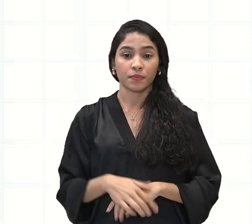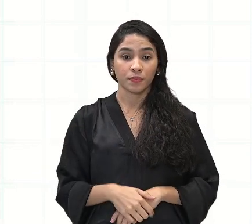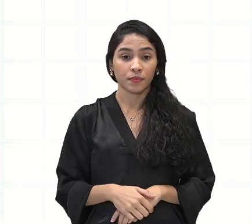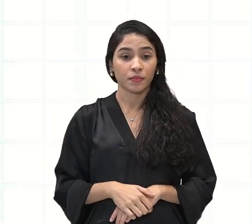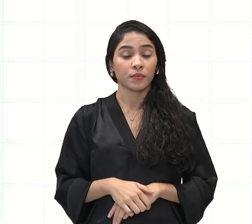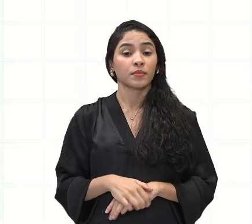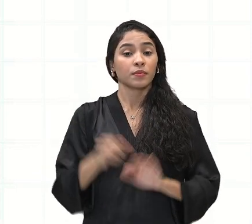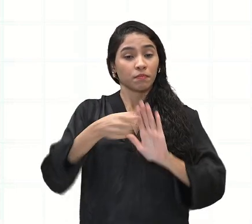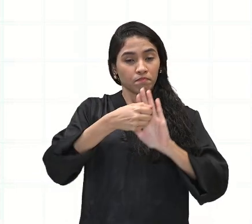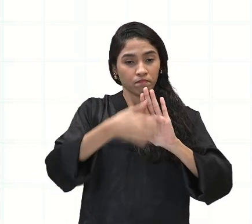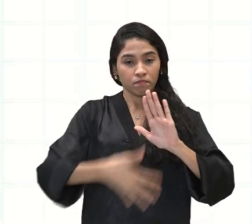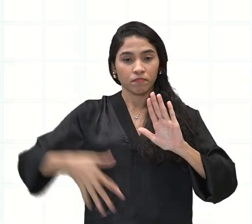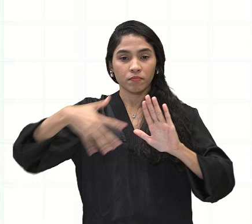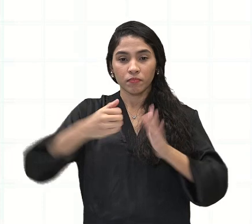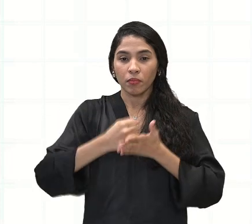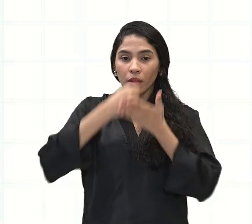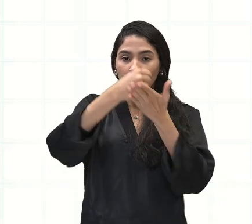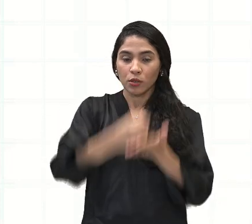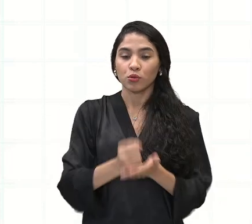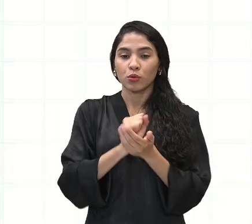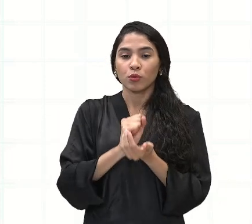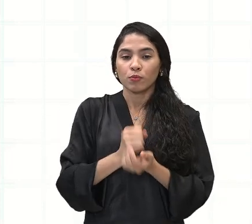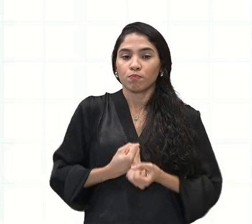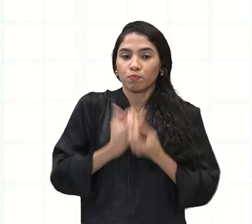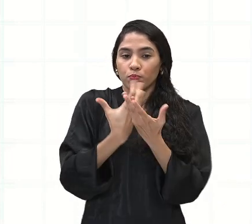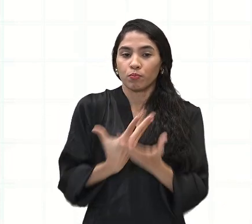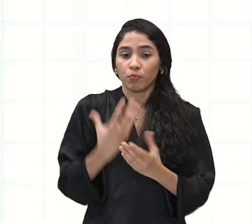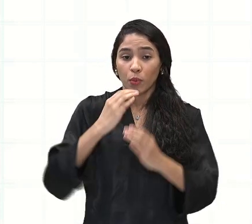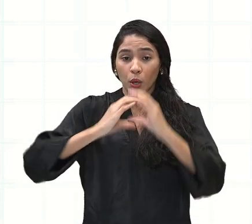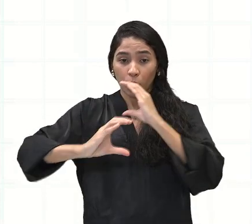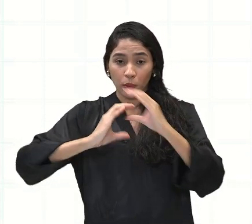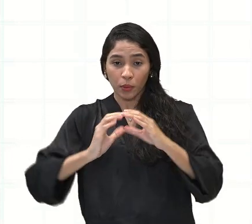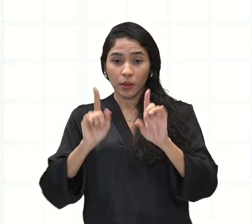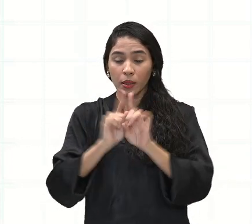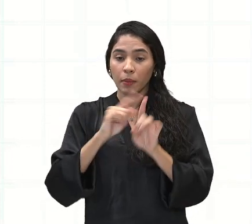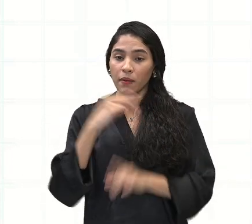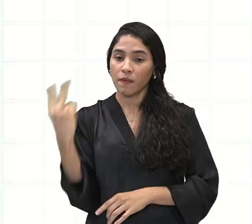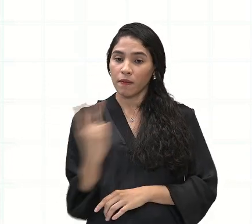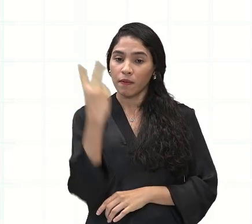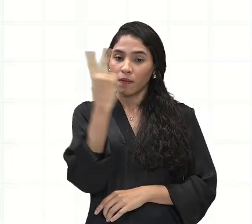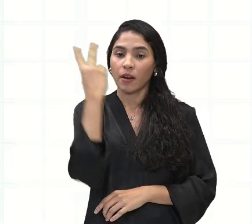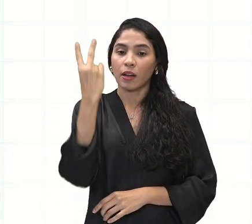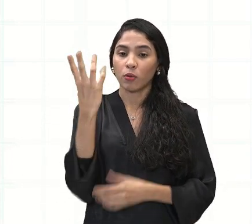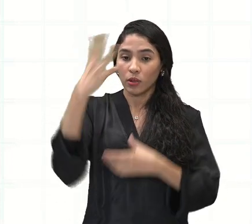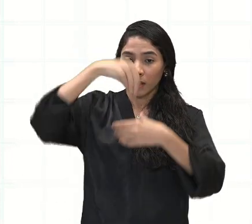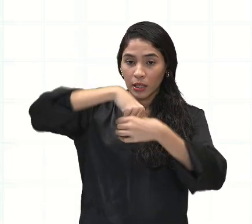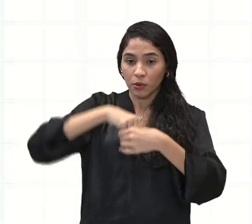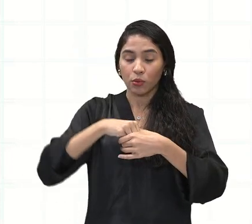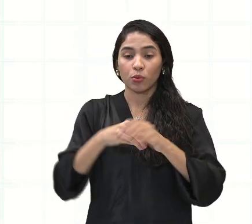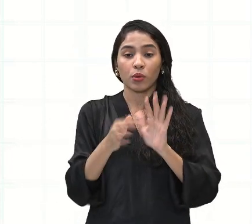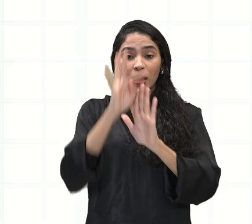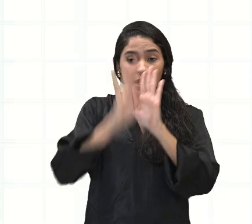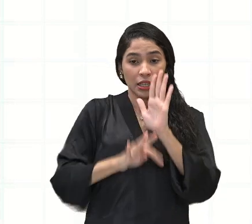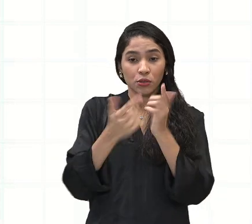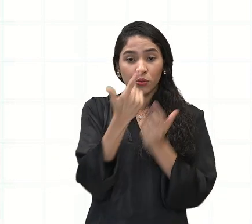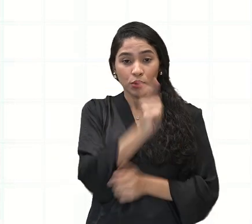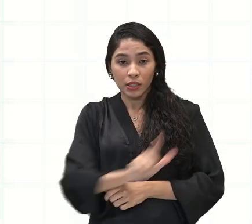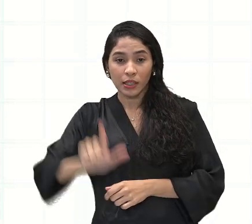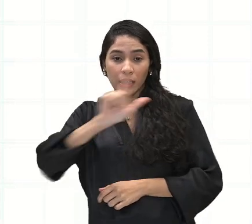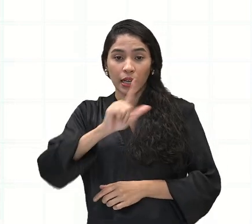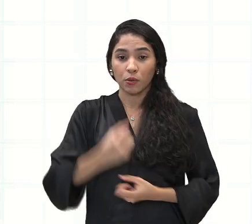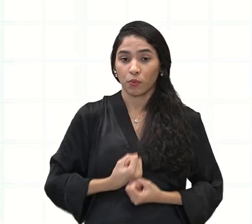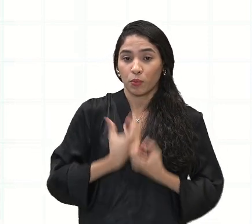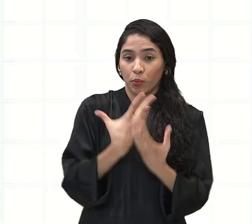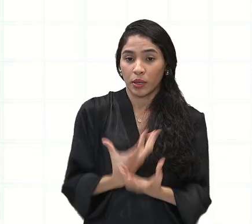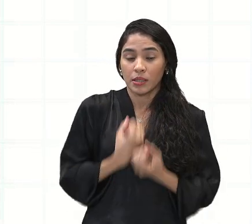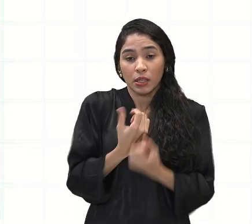Essas figuras proporcionam uma maior expressividade à comunicação, enriquecendo textos literários, discursos, poesias e outras